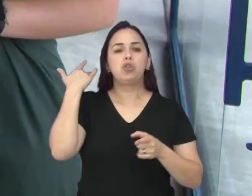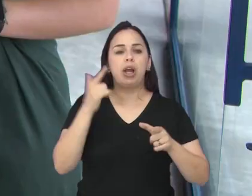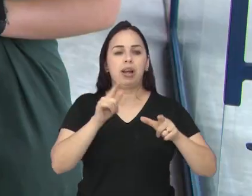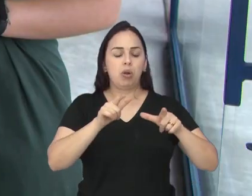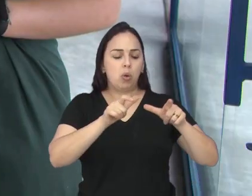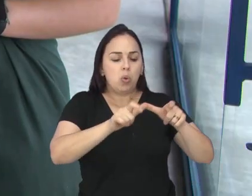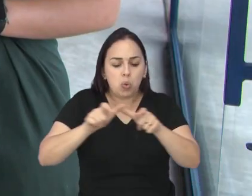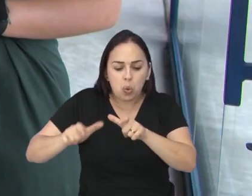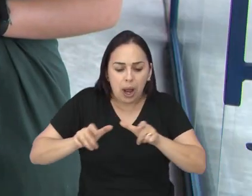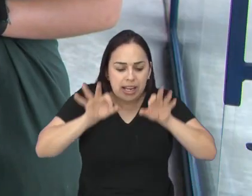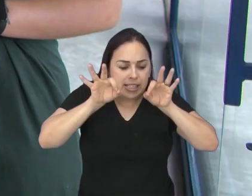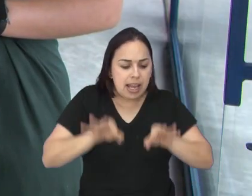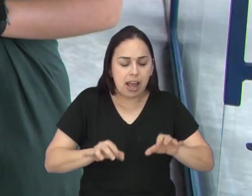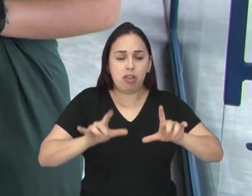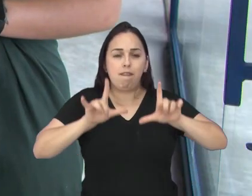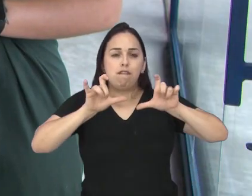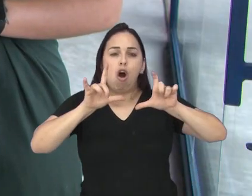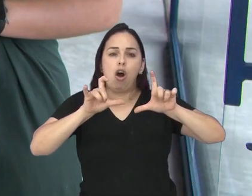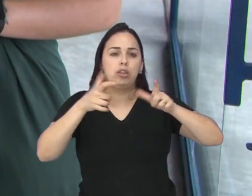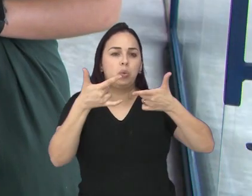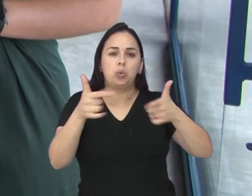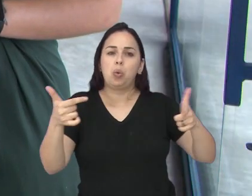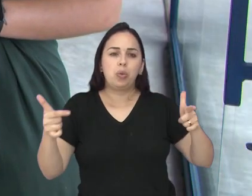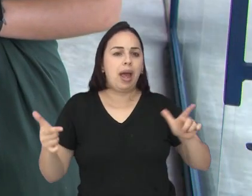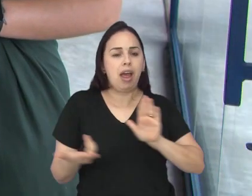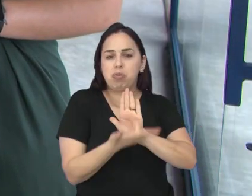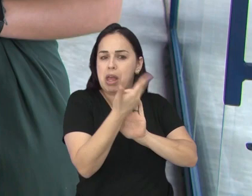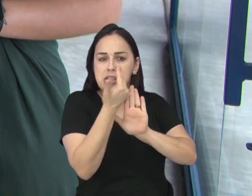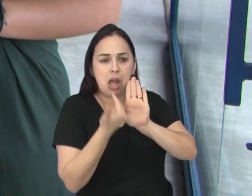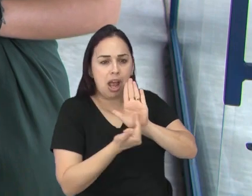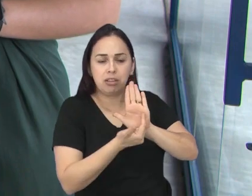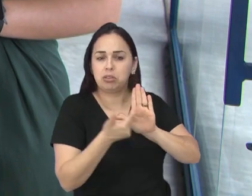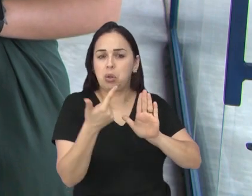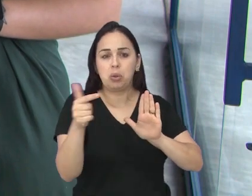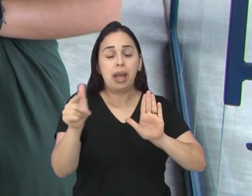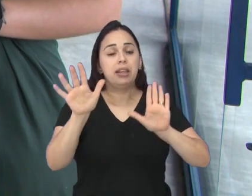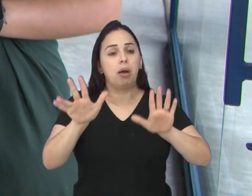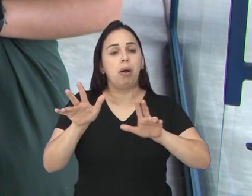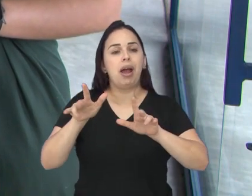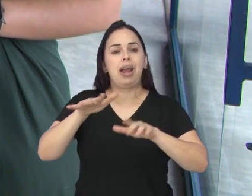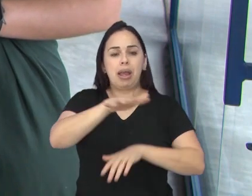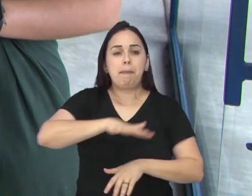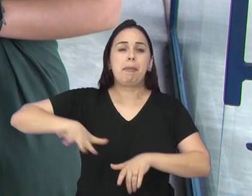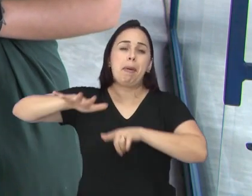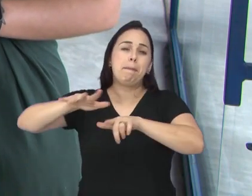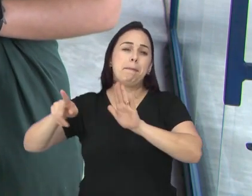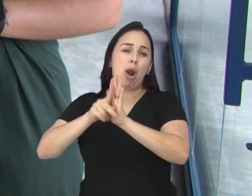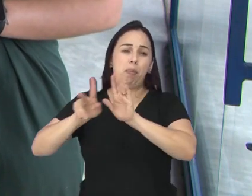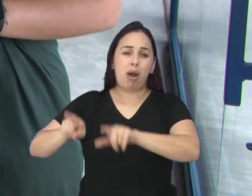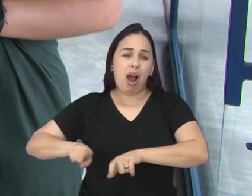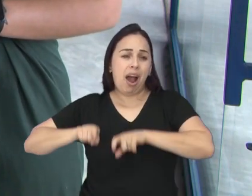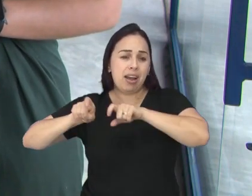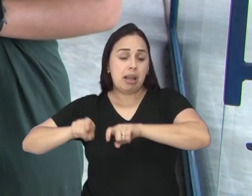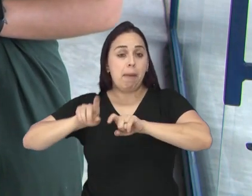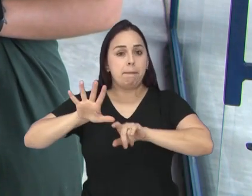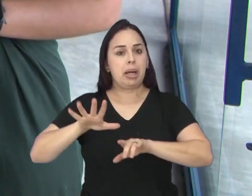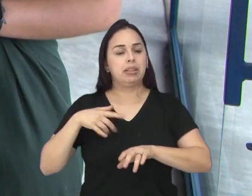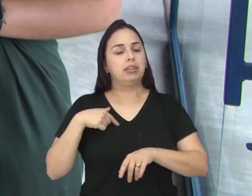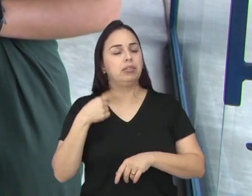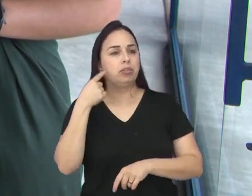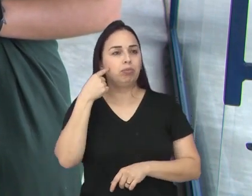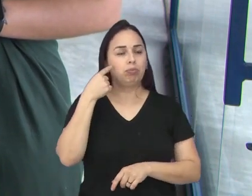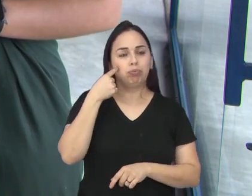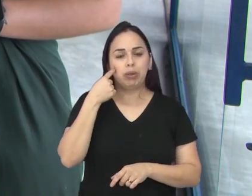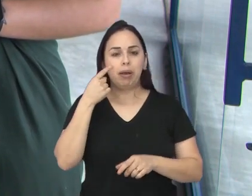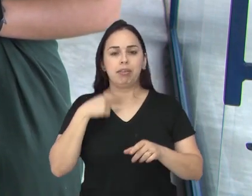fotos, provavelmente isso não existisse, porque era uma capela rural caipira, né? Mas a gente fez alguma